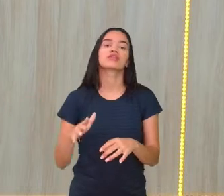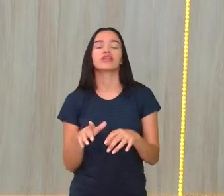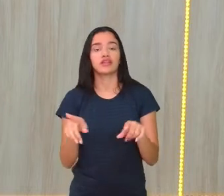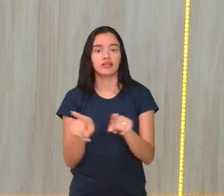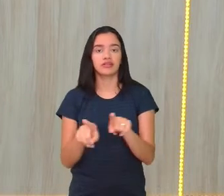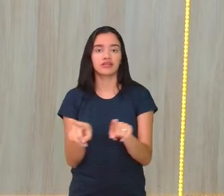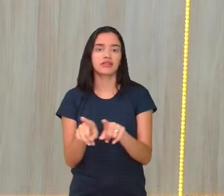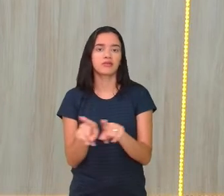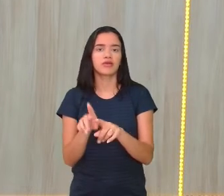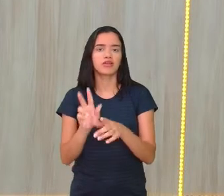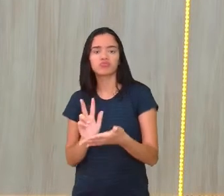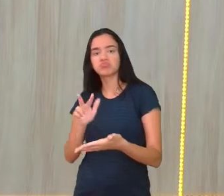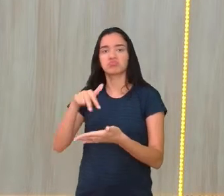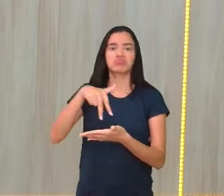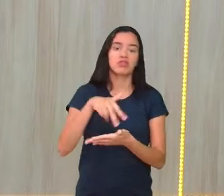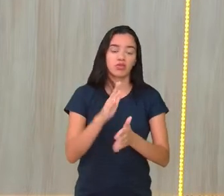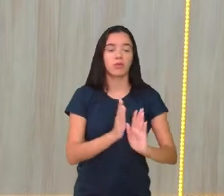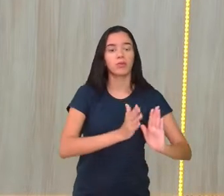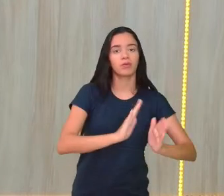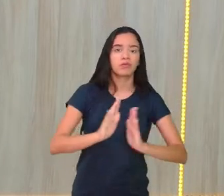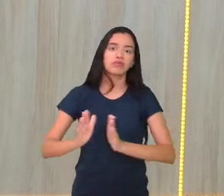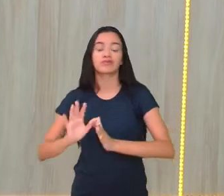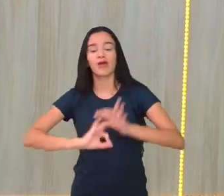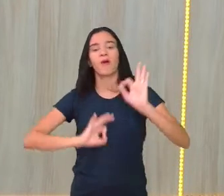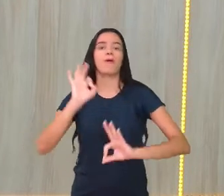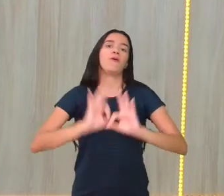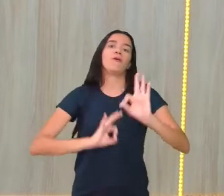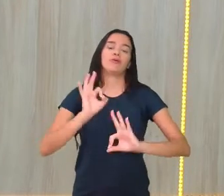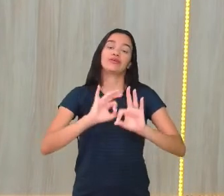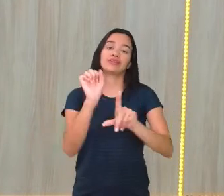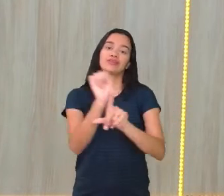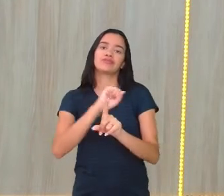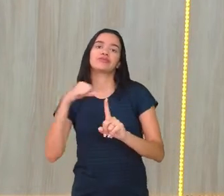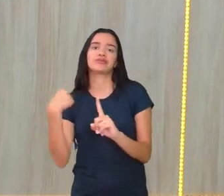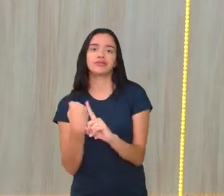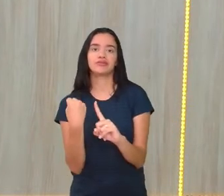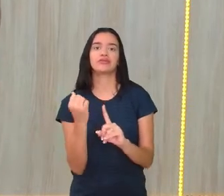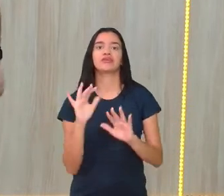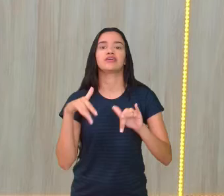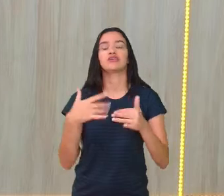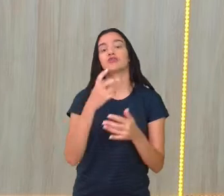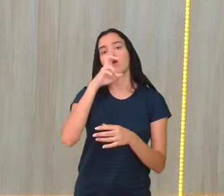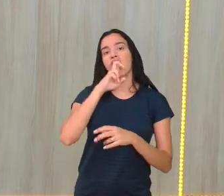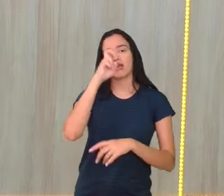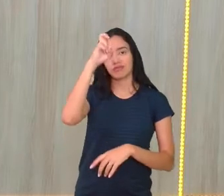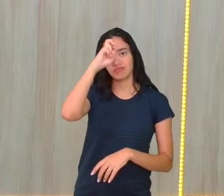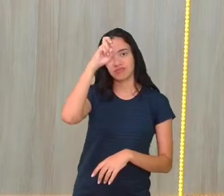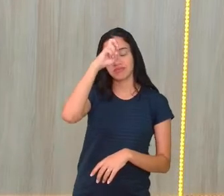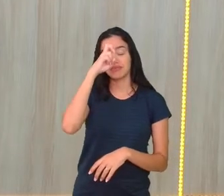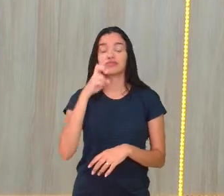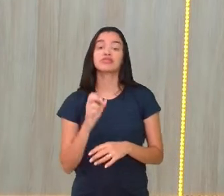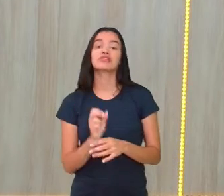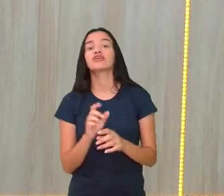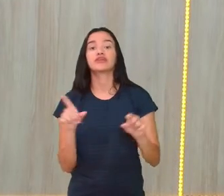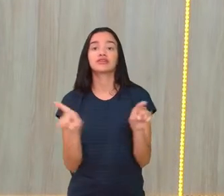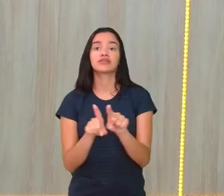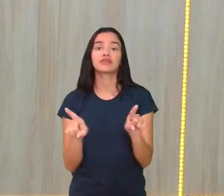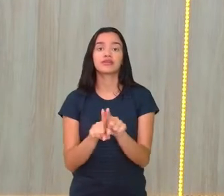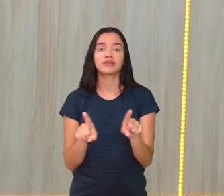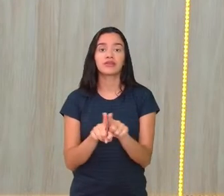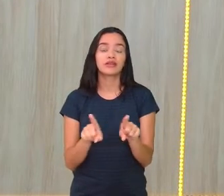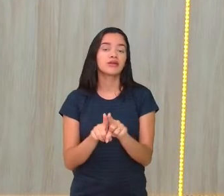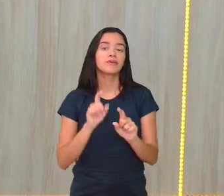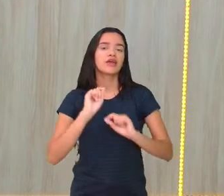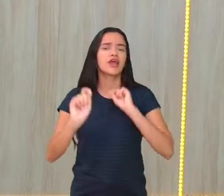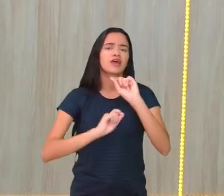né, do processo de organização social do Egito, né? E eles